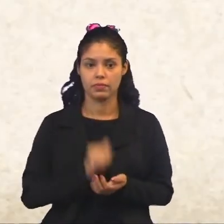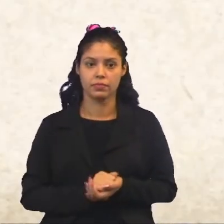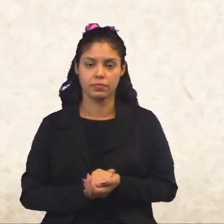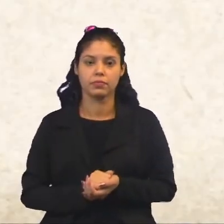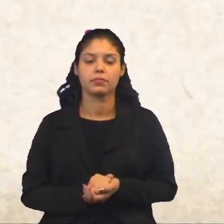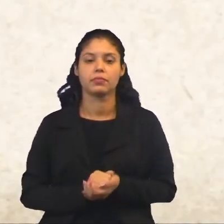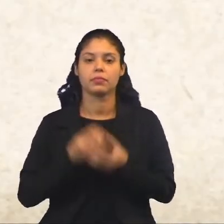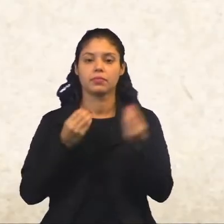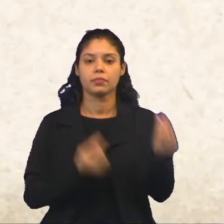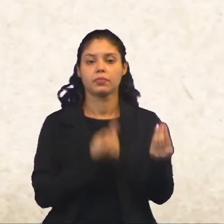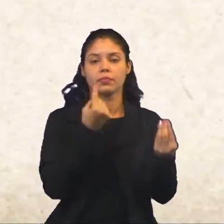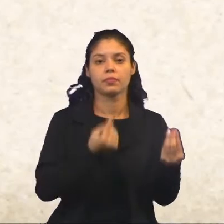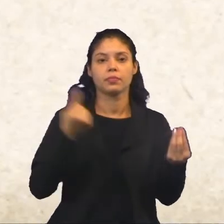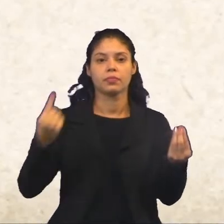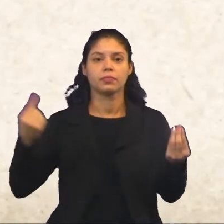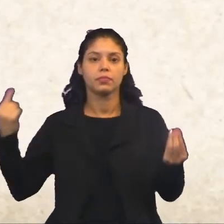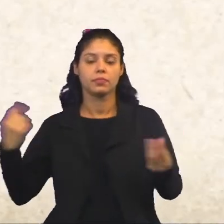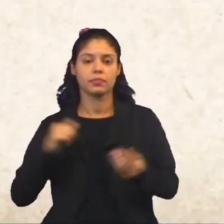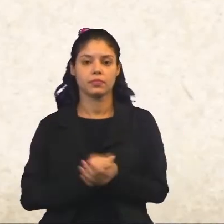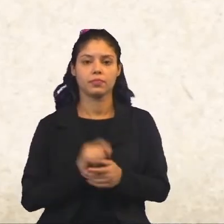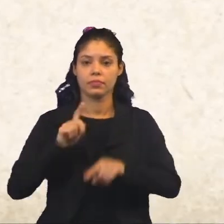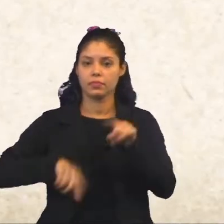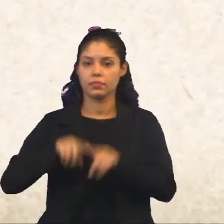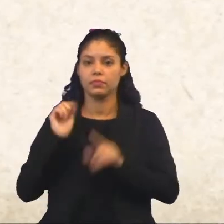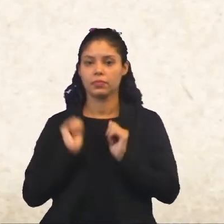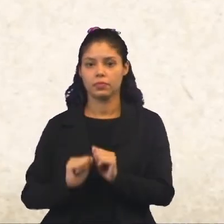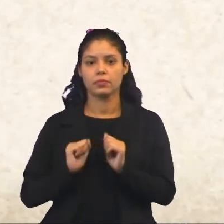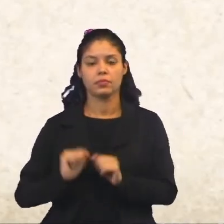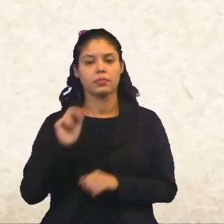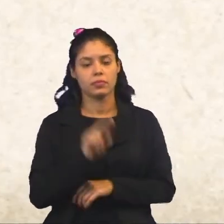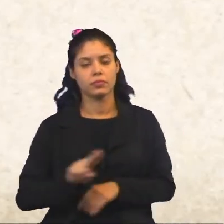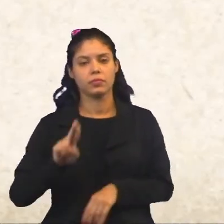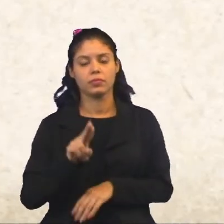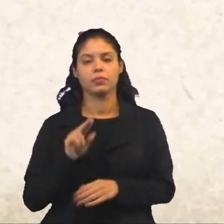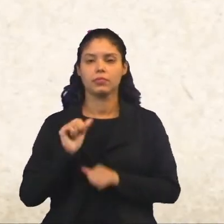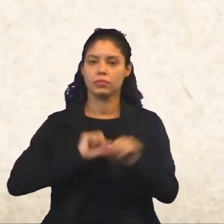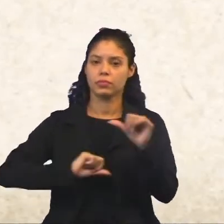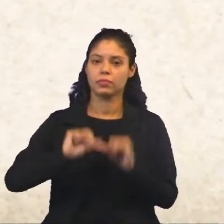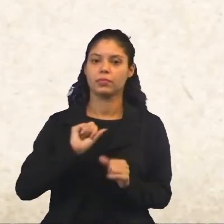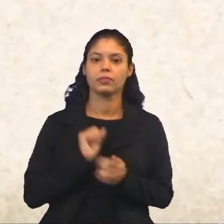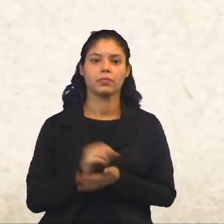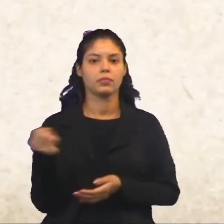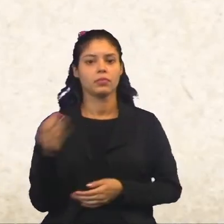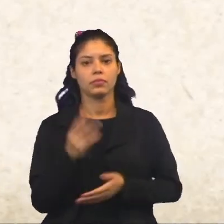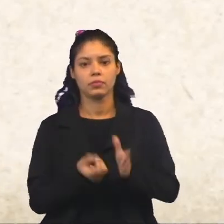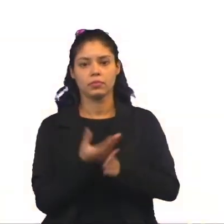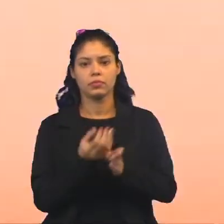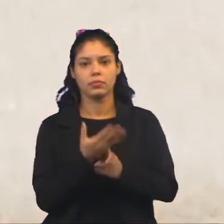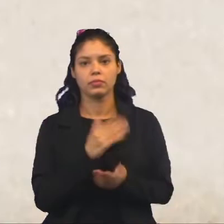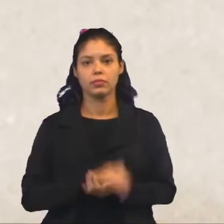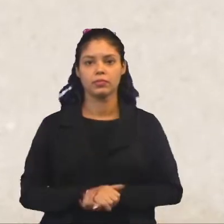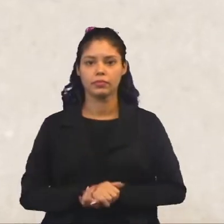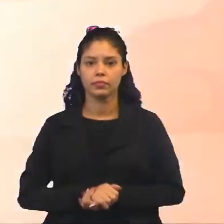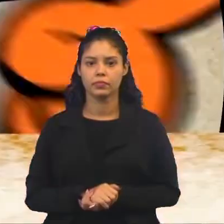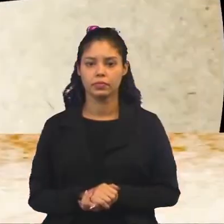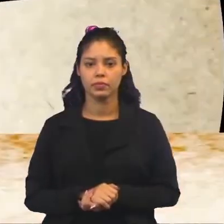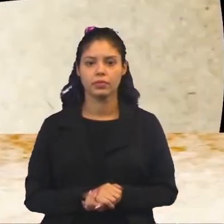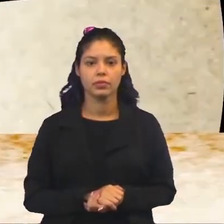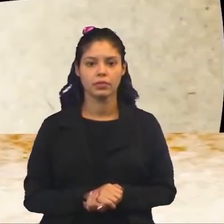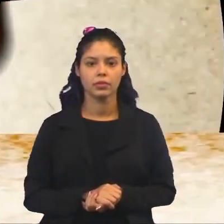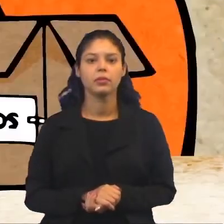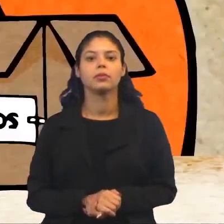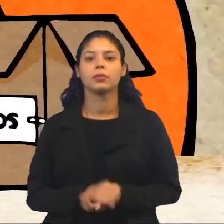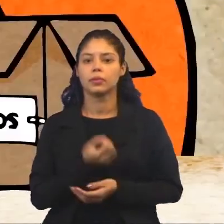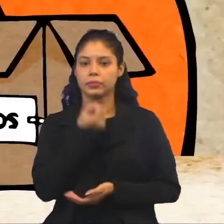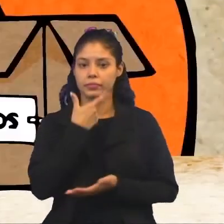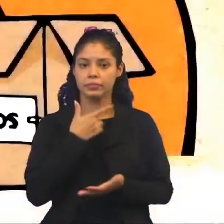então separados segundo o tipo de material para que possam ser reciclados e transformados em novos produtos. Óleo de cozinha,